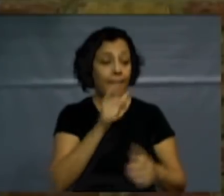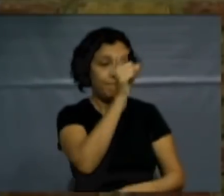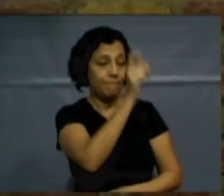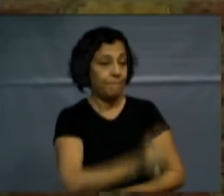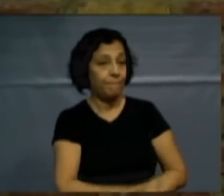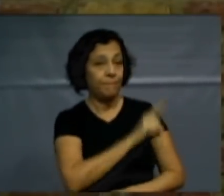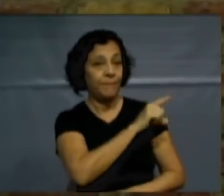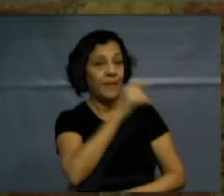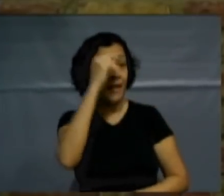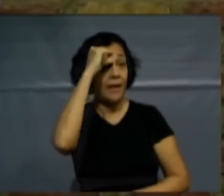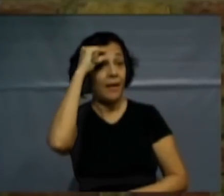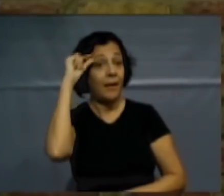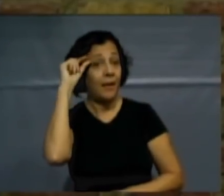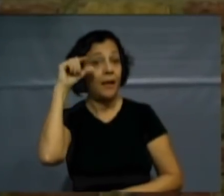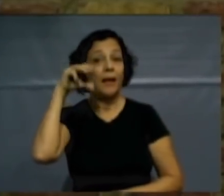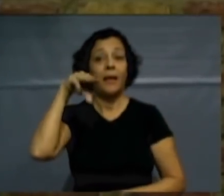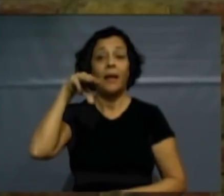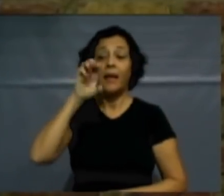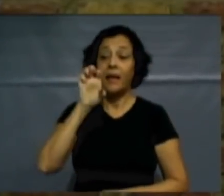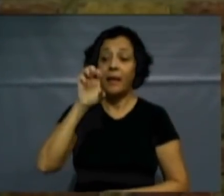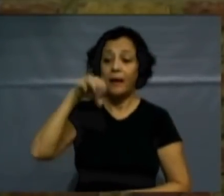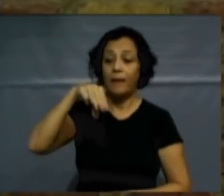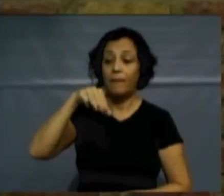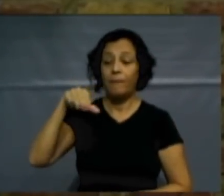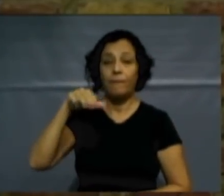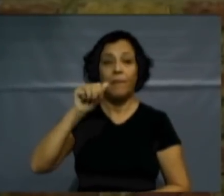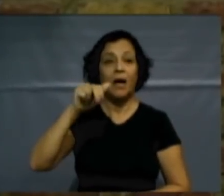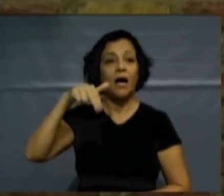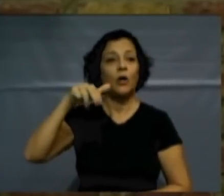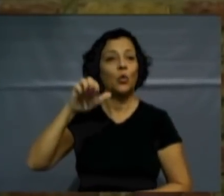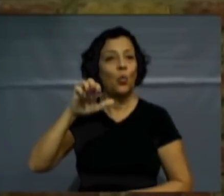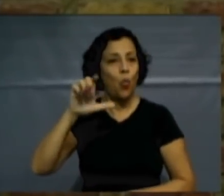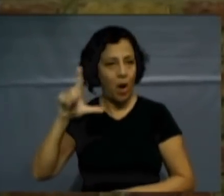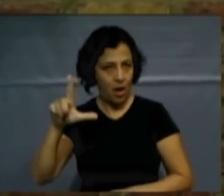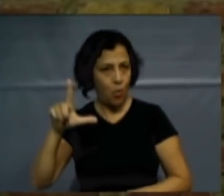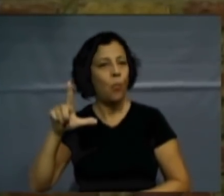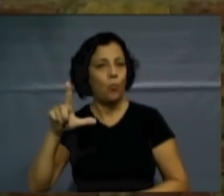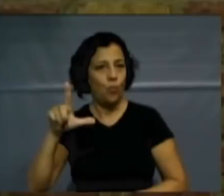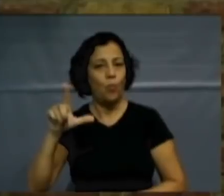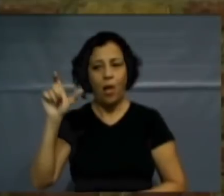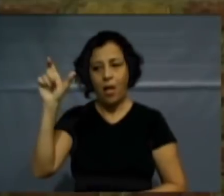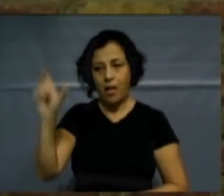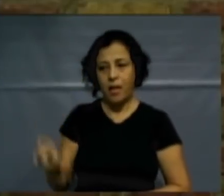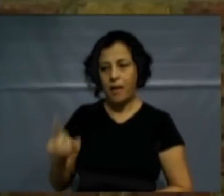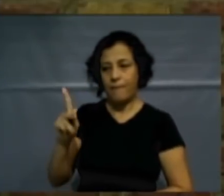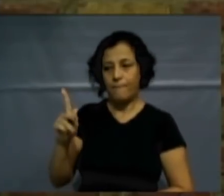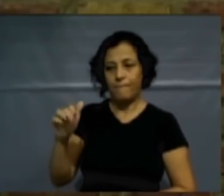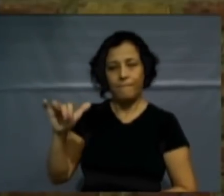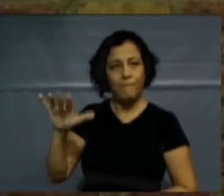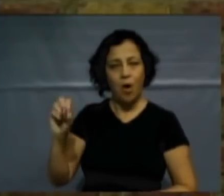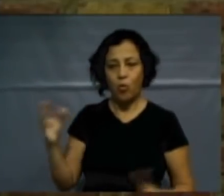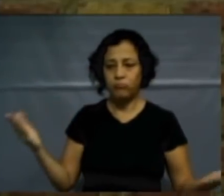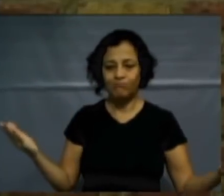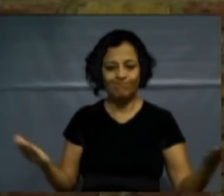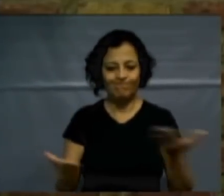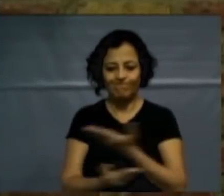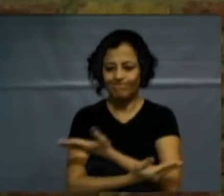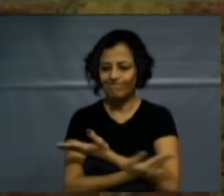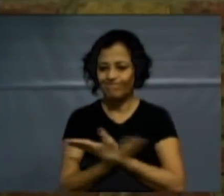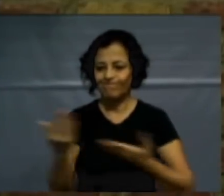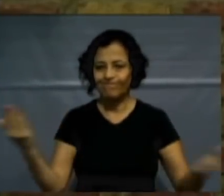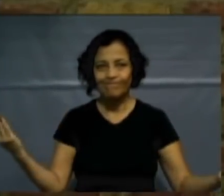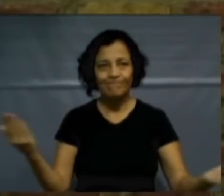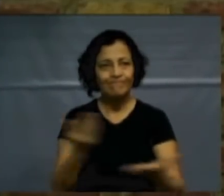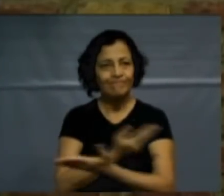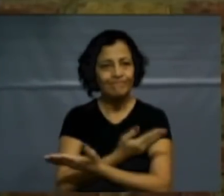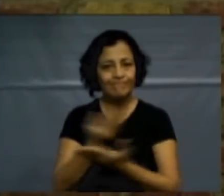ela é até uma forma muito velada. Com certeza, Emmanuel, no plano espiritual, né, numa